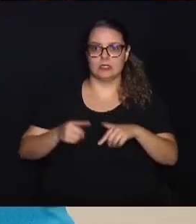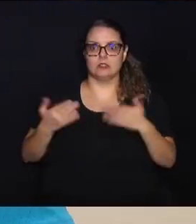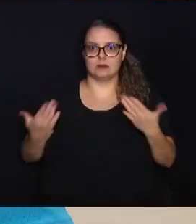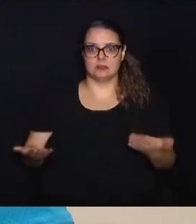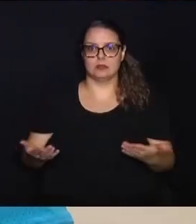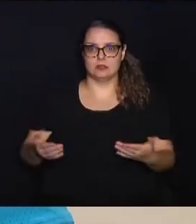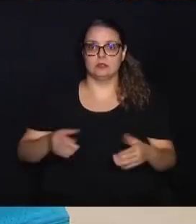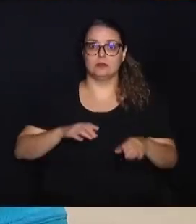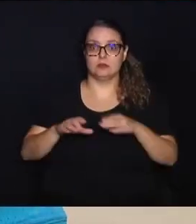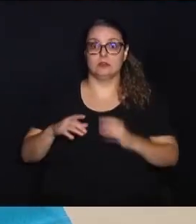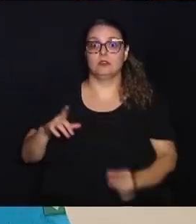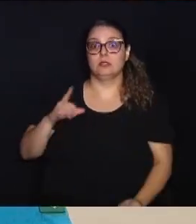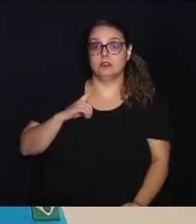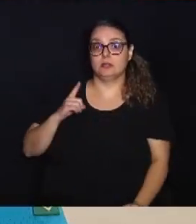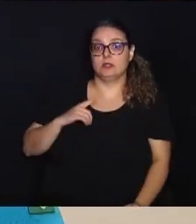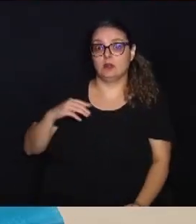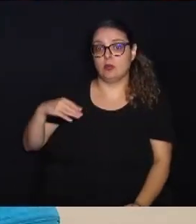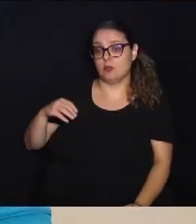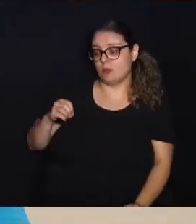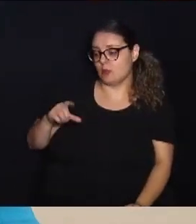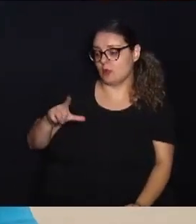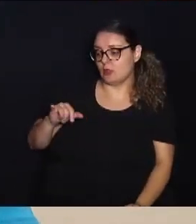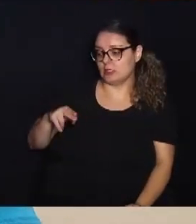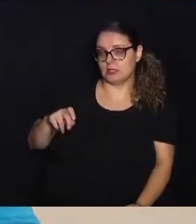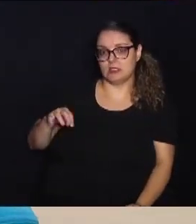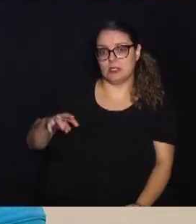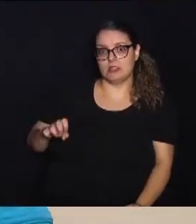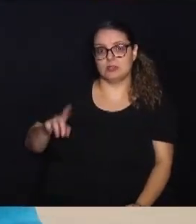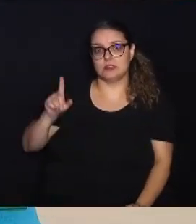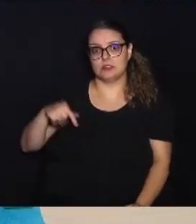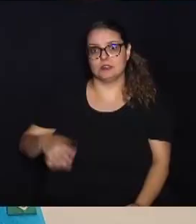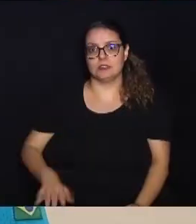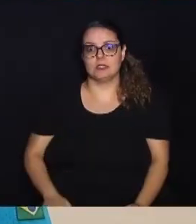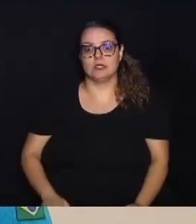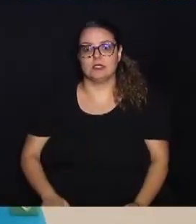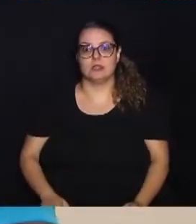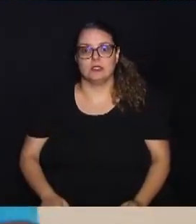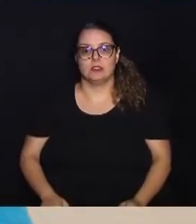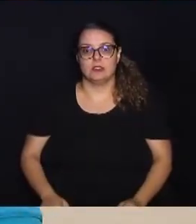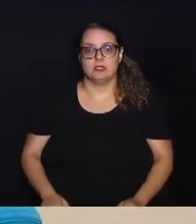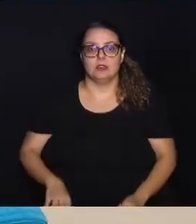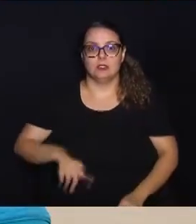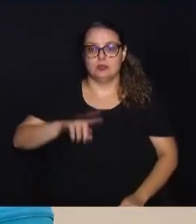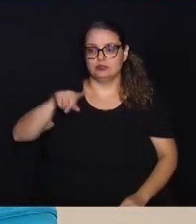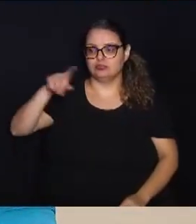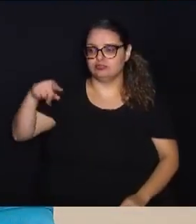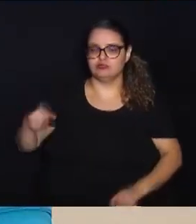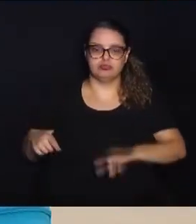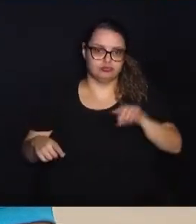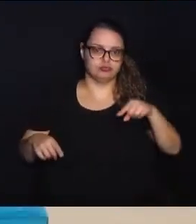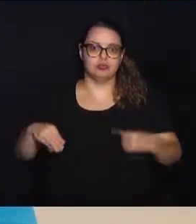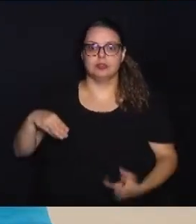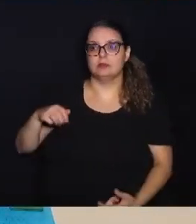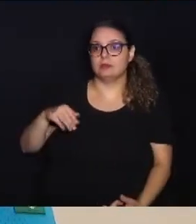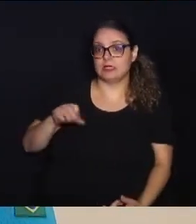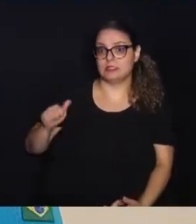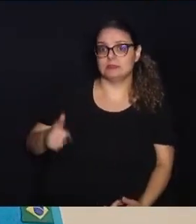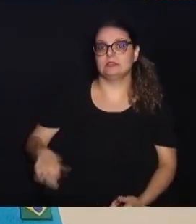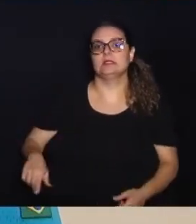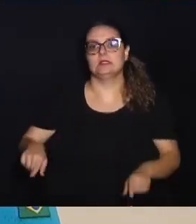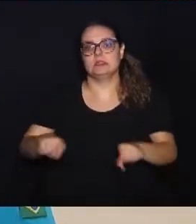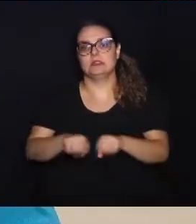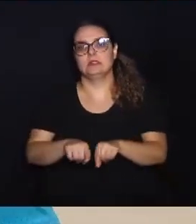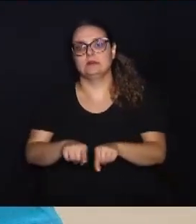dos pequenos lançamentos desses 2 aparelhos ao mesmo tempo. Por isso a ginasta precisa ter muita coordenação e estar muito atenta